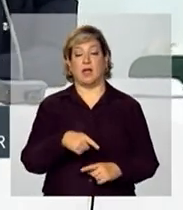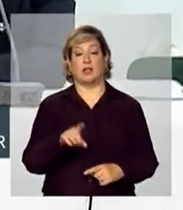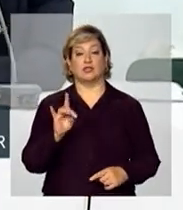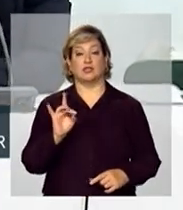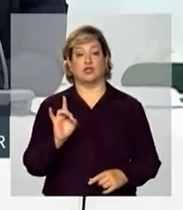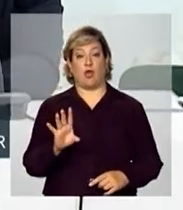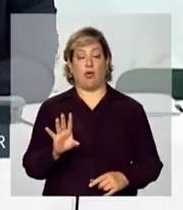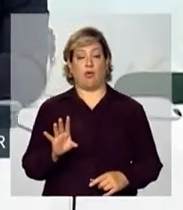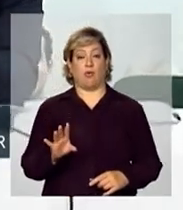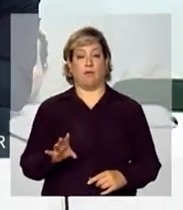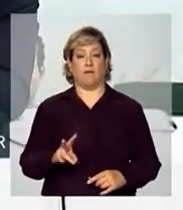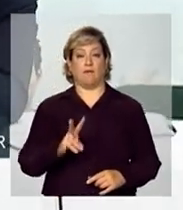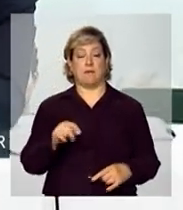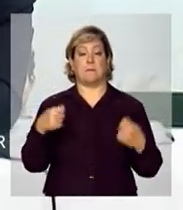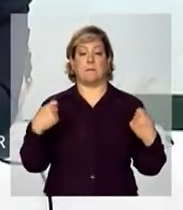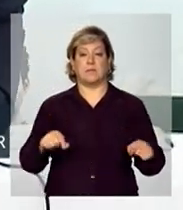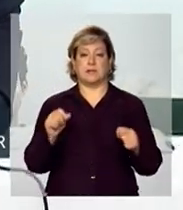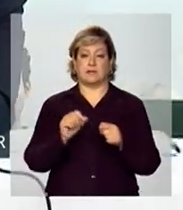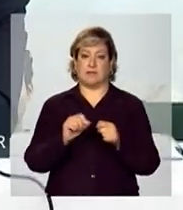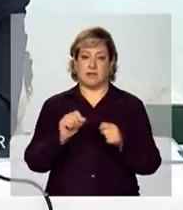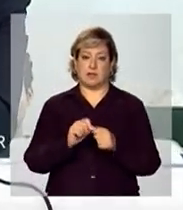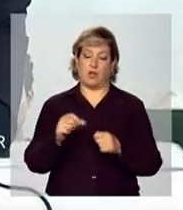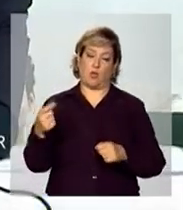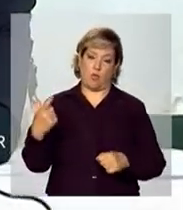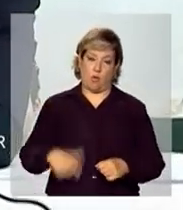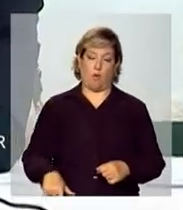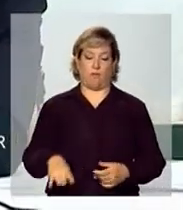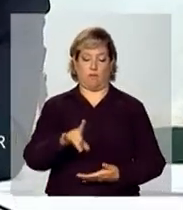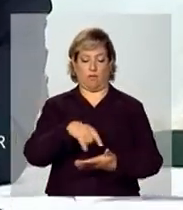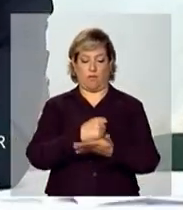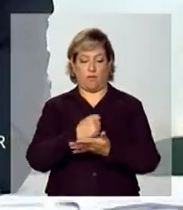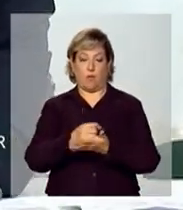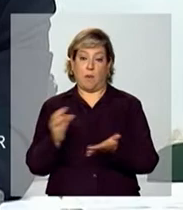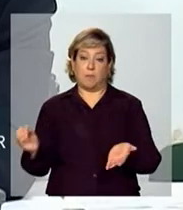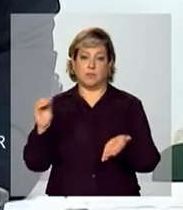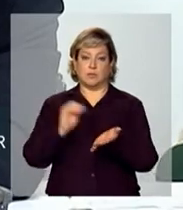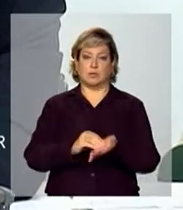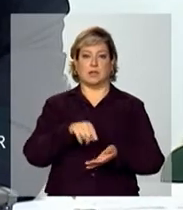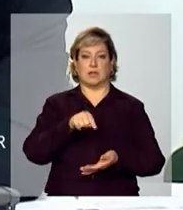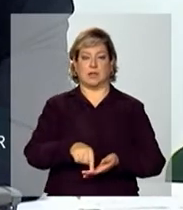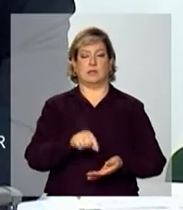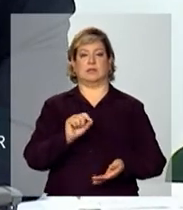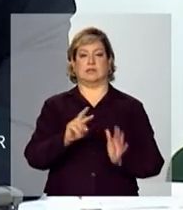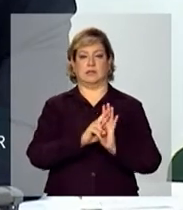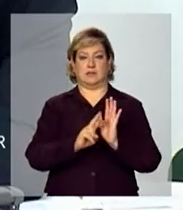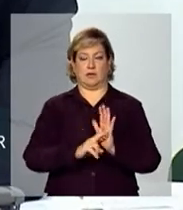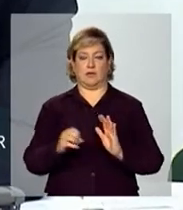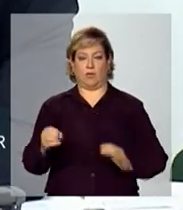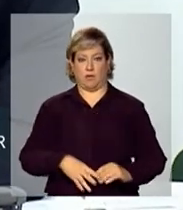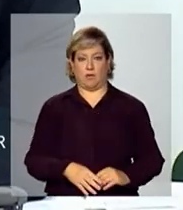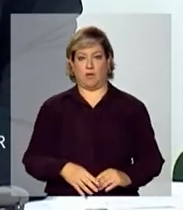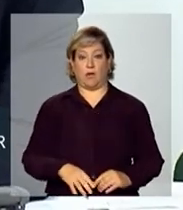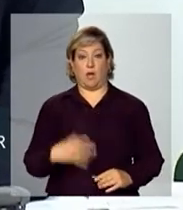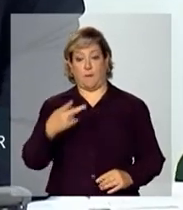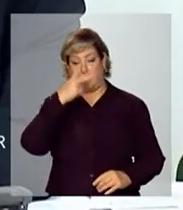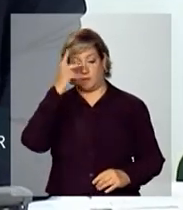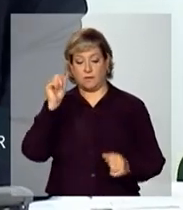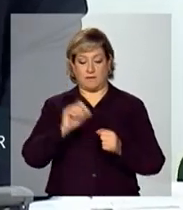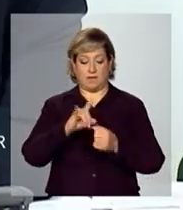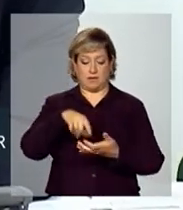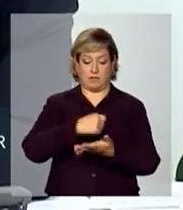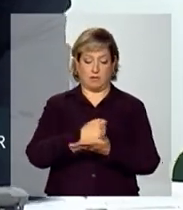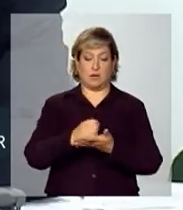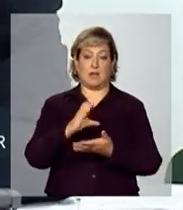ter que refazer os teus contratos para incluir essa condição que quando o o cliente faz um contrato